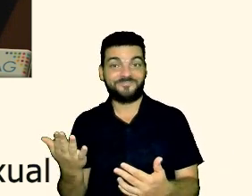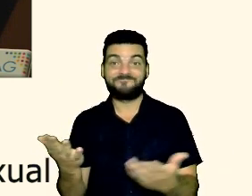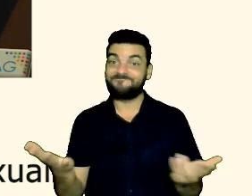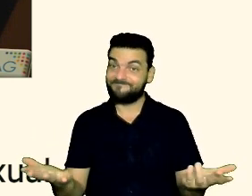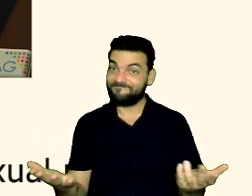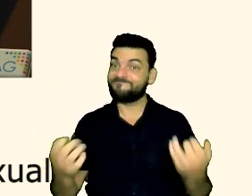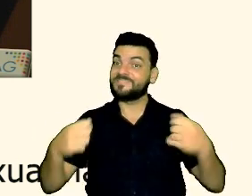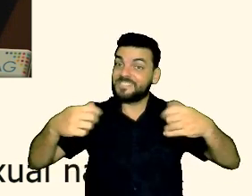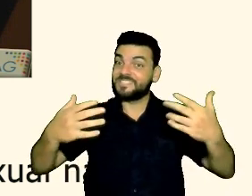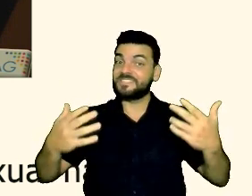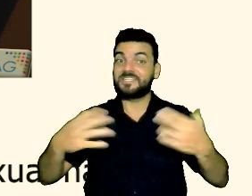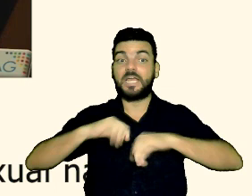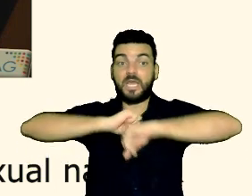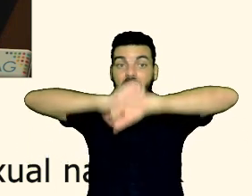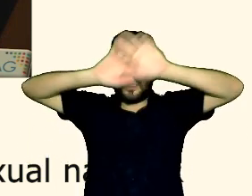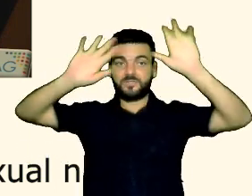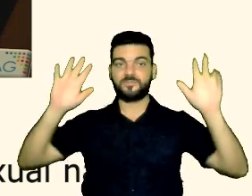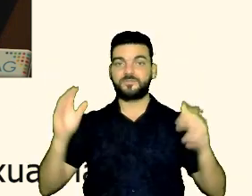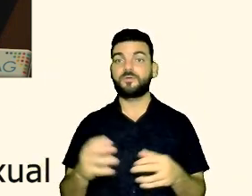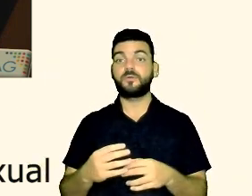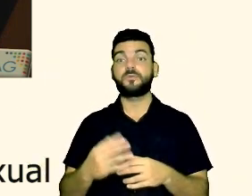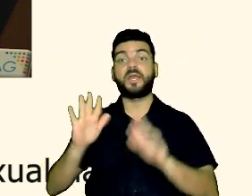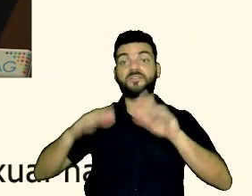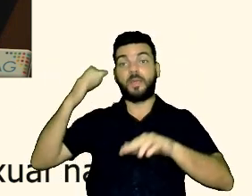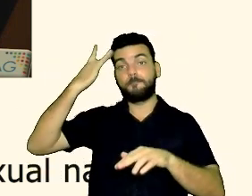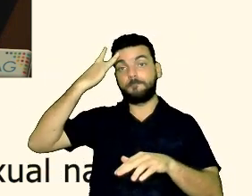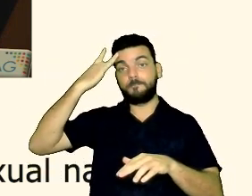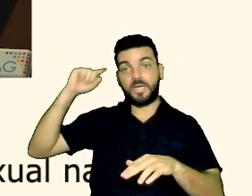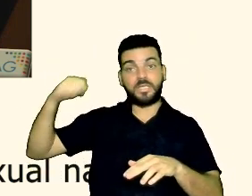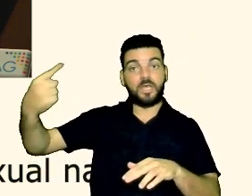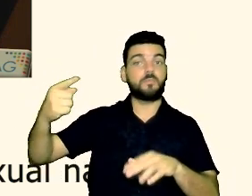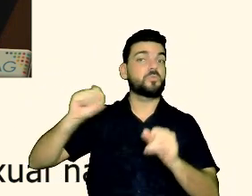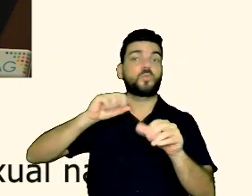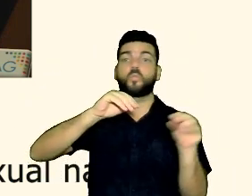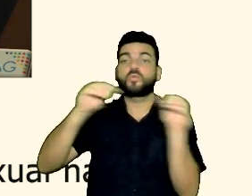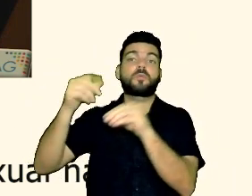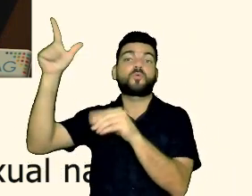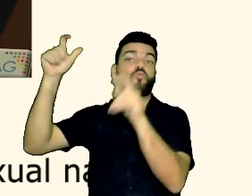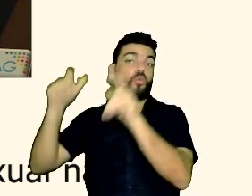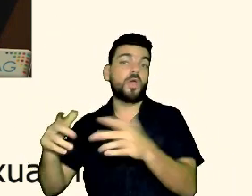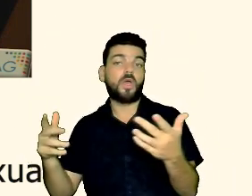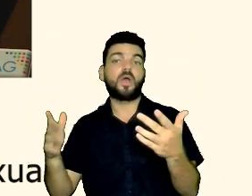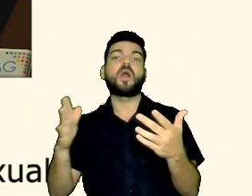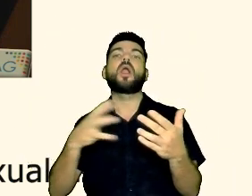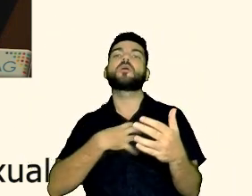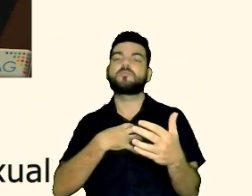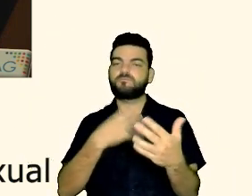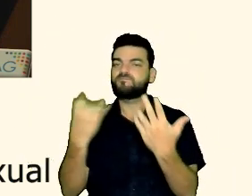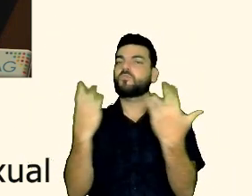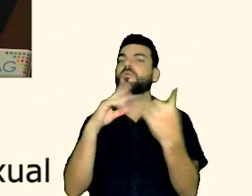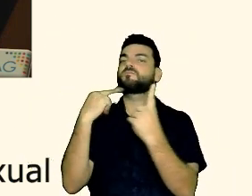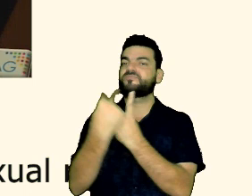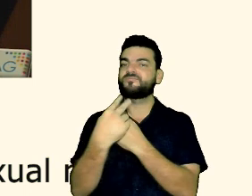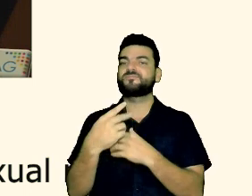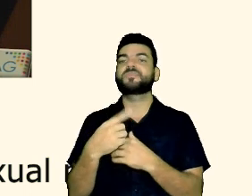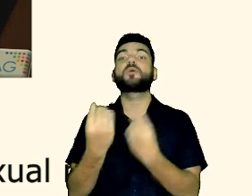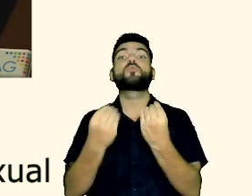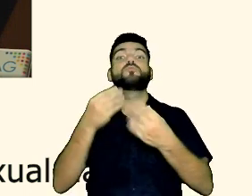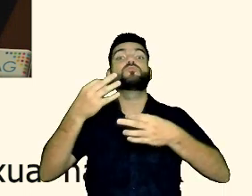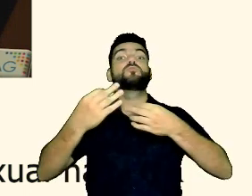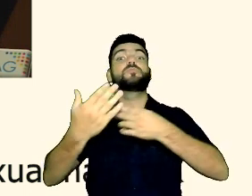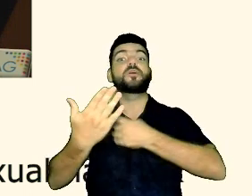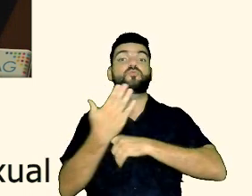com ela e levo essa percepção, né, de julgamento. Então, que ele seja descritivo. E